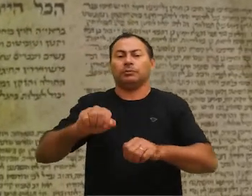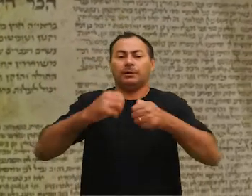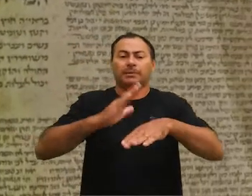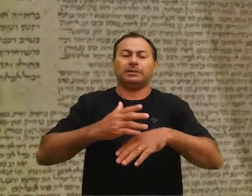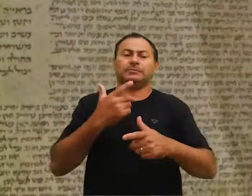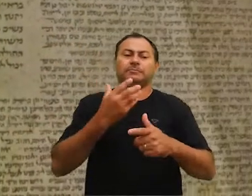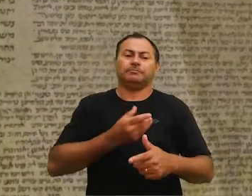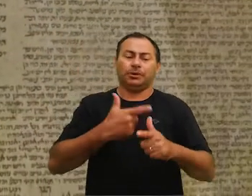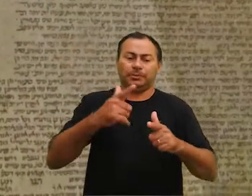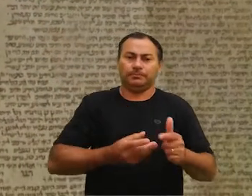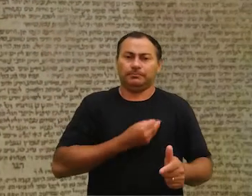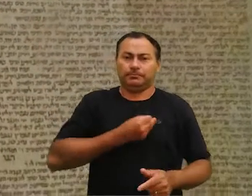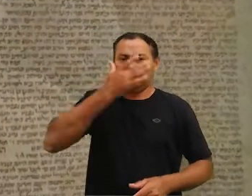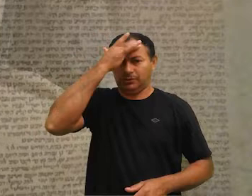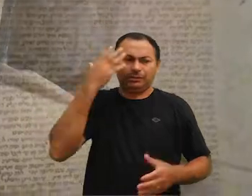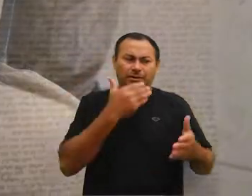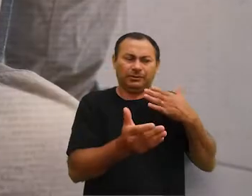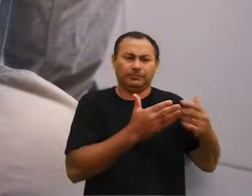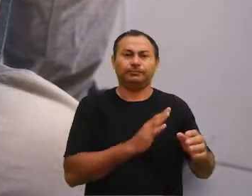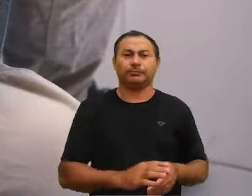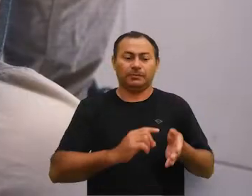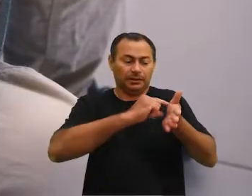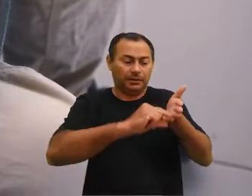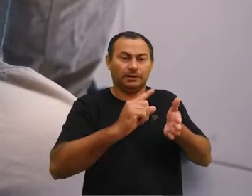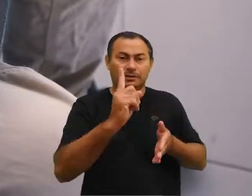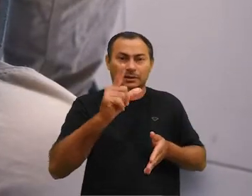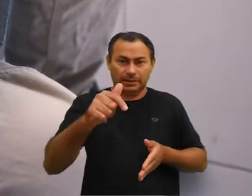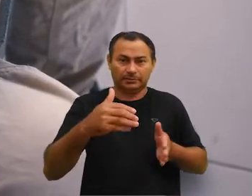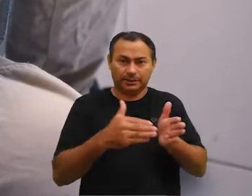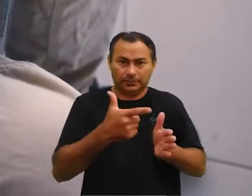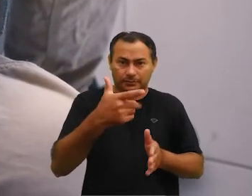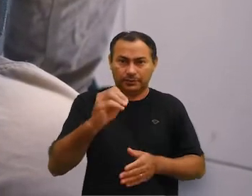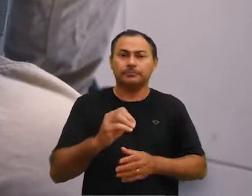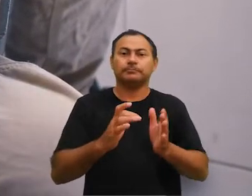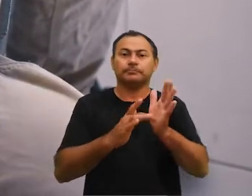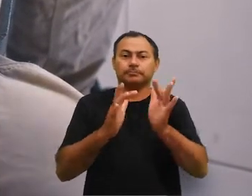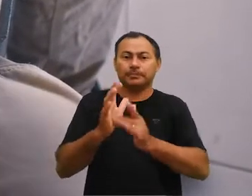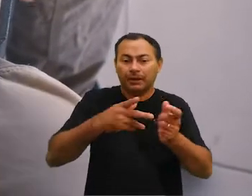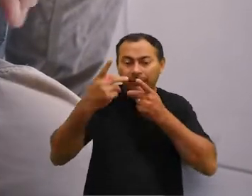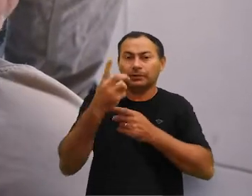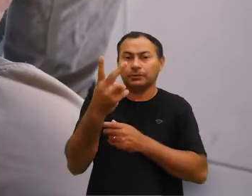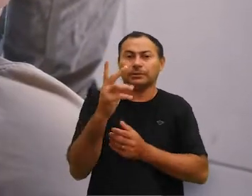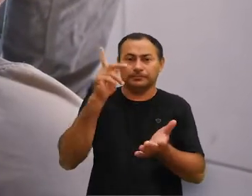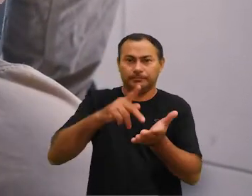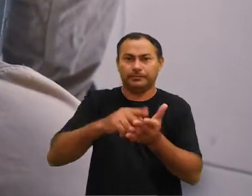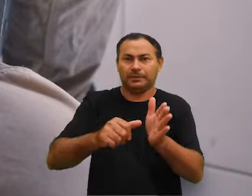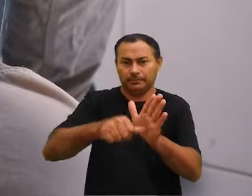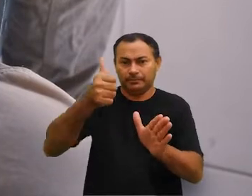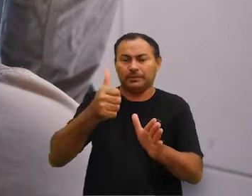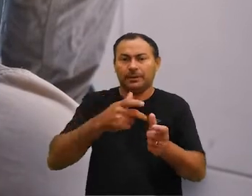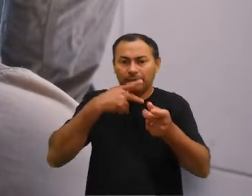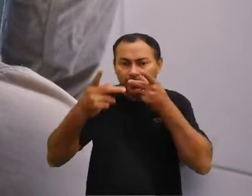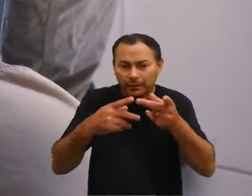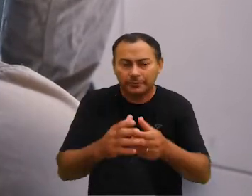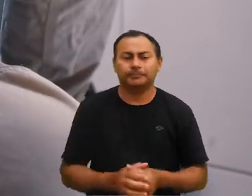mais peso para a vida das pessoas. Nos versículos 17 a 20, Jesus está fazendo duas afirmações. Primeiro, ele